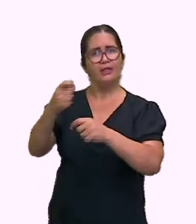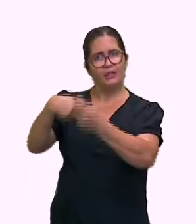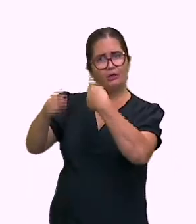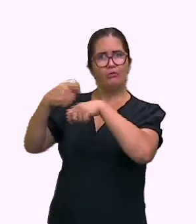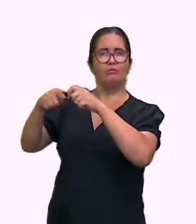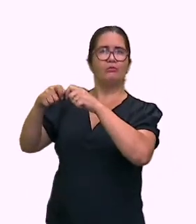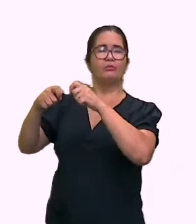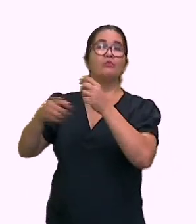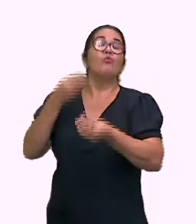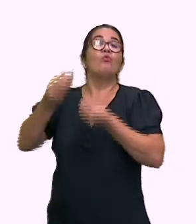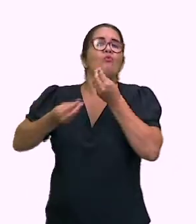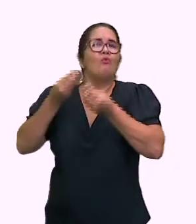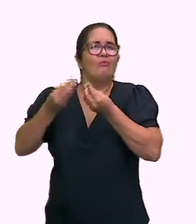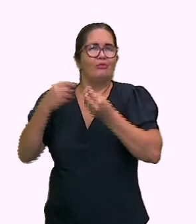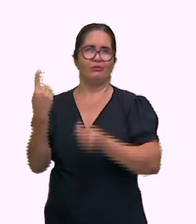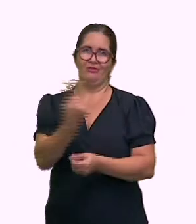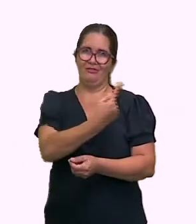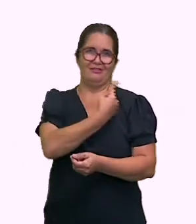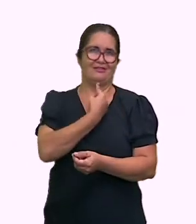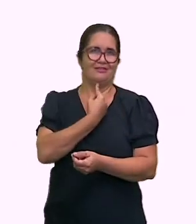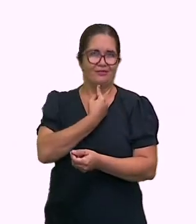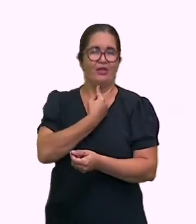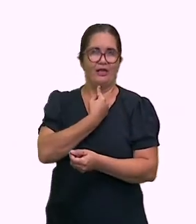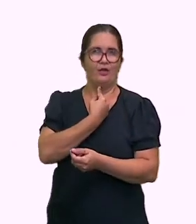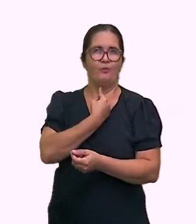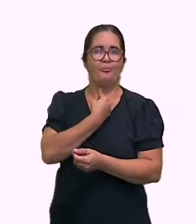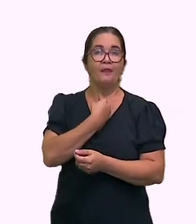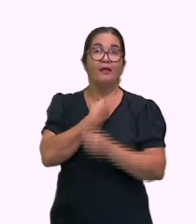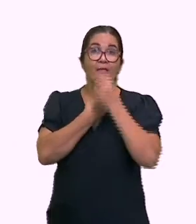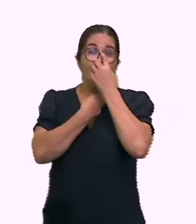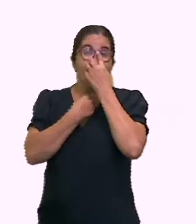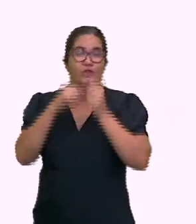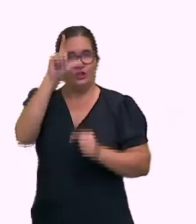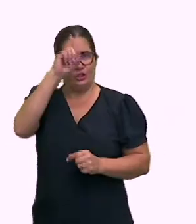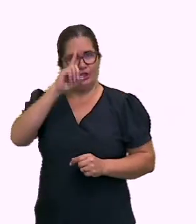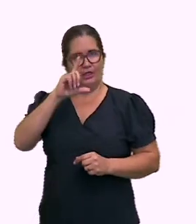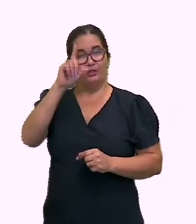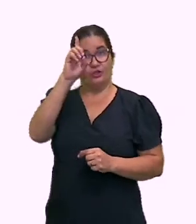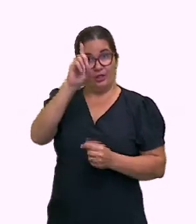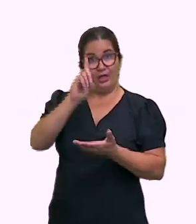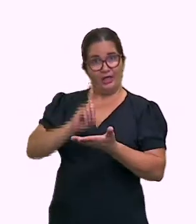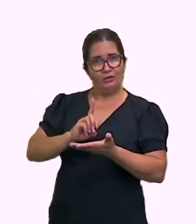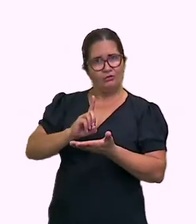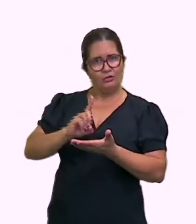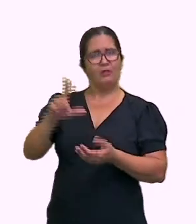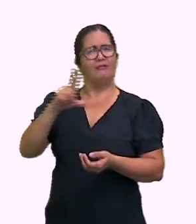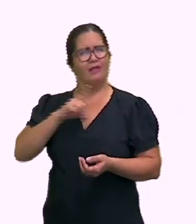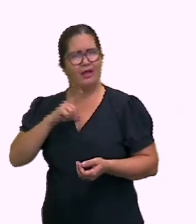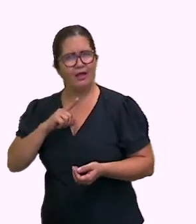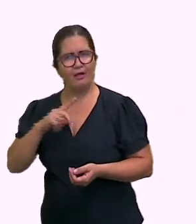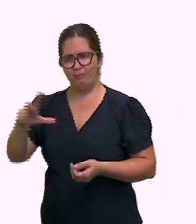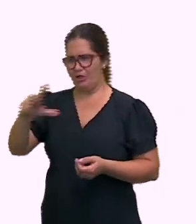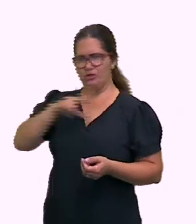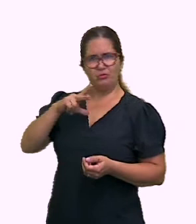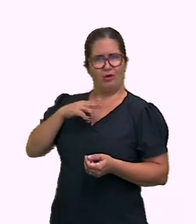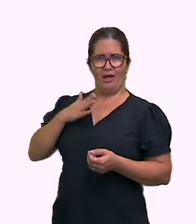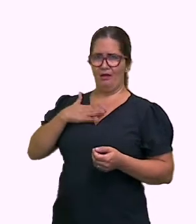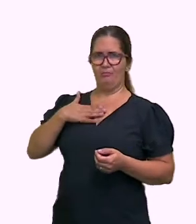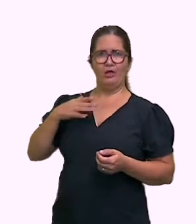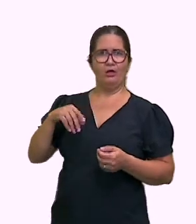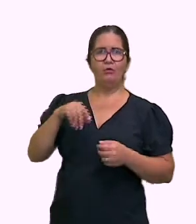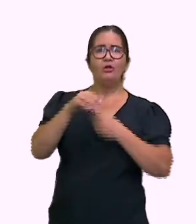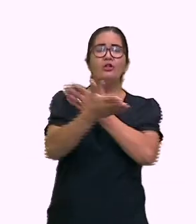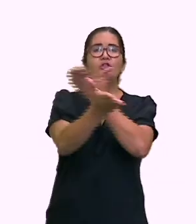orçamentos. Tem direitos individuais, coletivos, sociais e